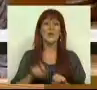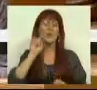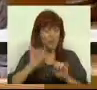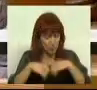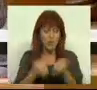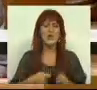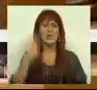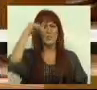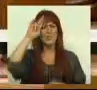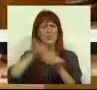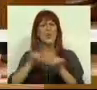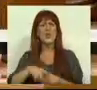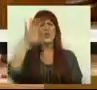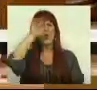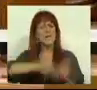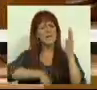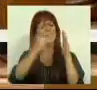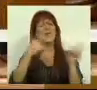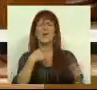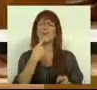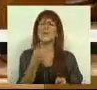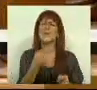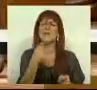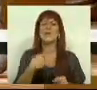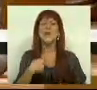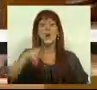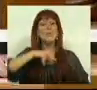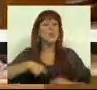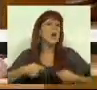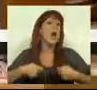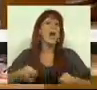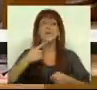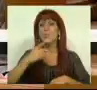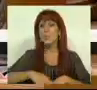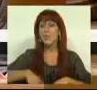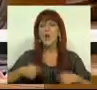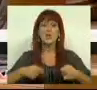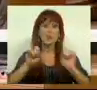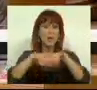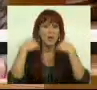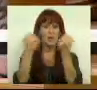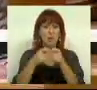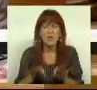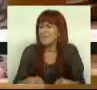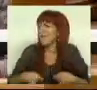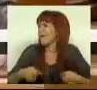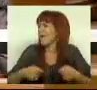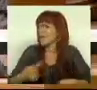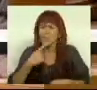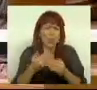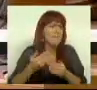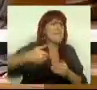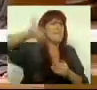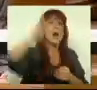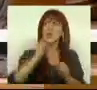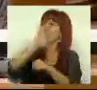Governo e os seus porta-vozes usam frequentemente é o de que Portugal gasta muito dinheiro com despesas sociais, como se gastássemos muito mais